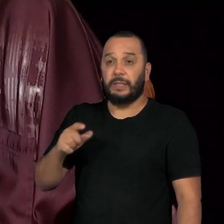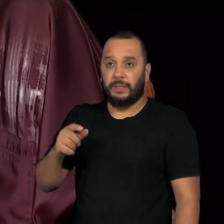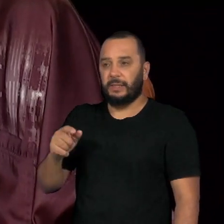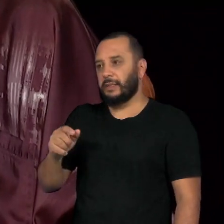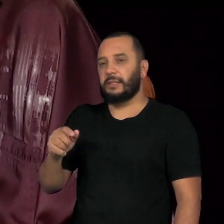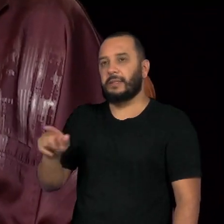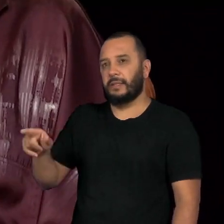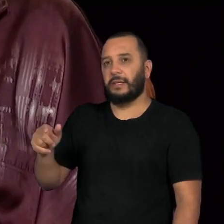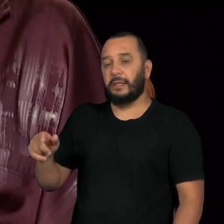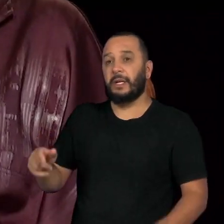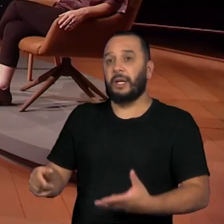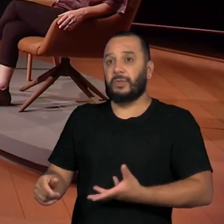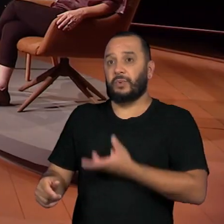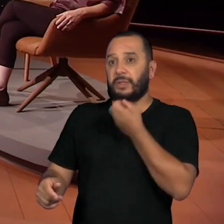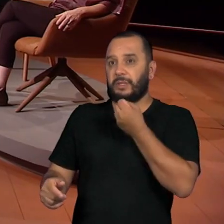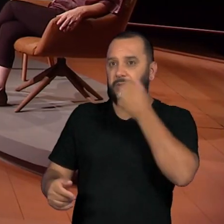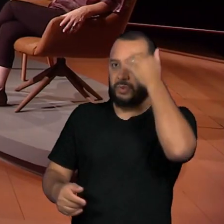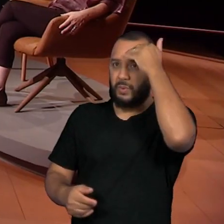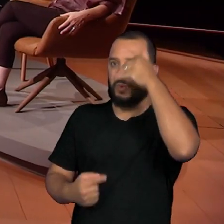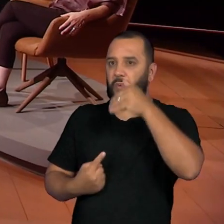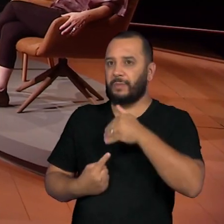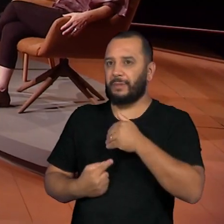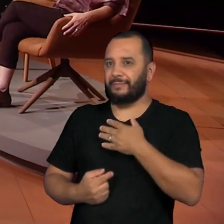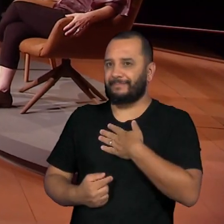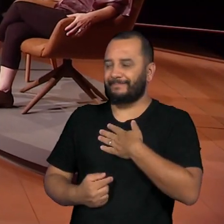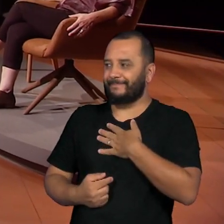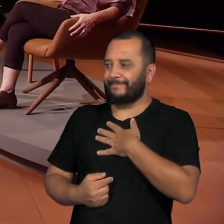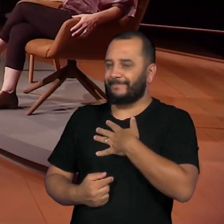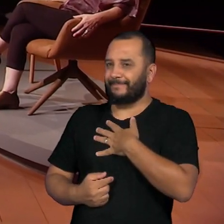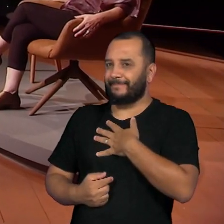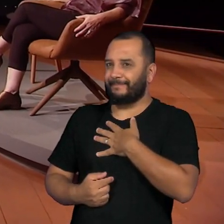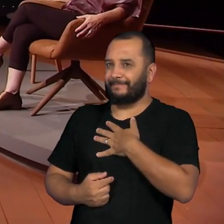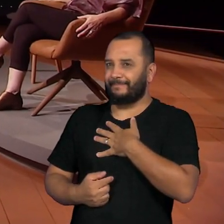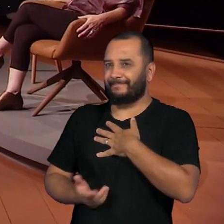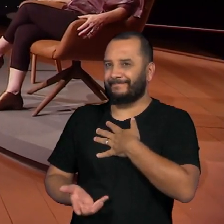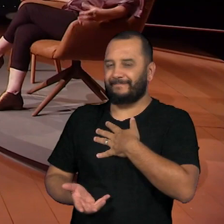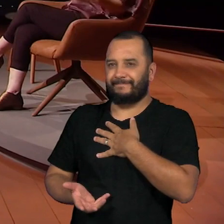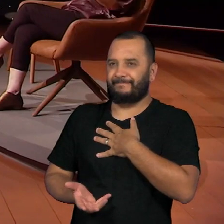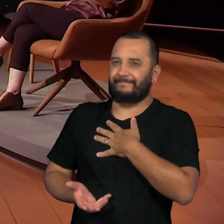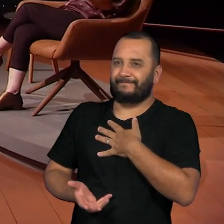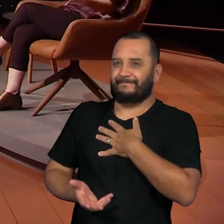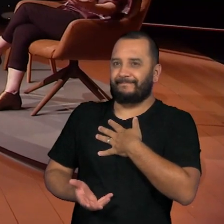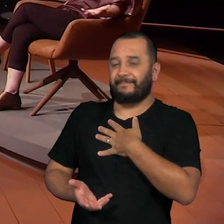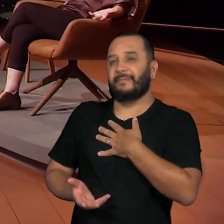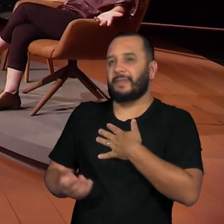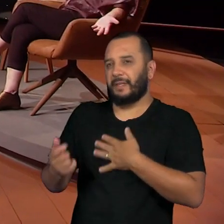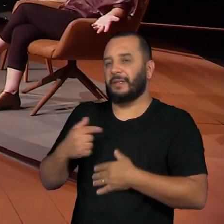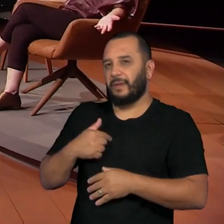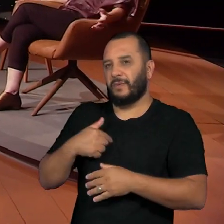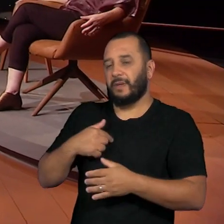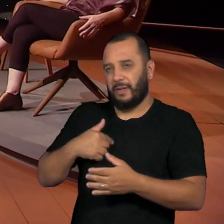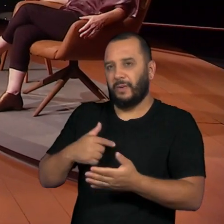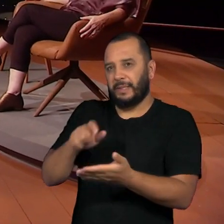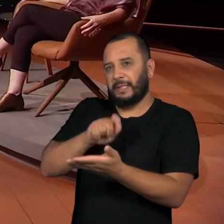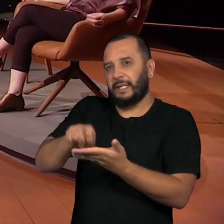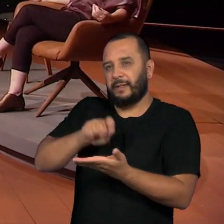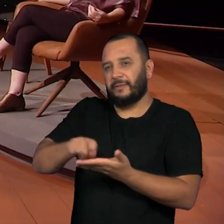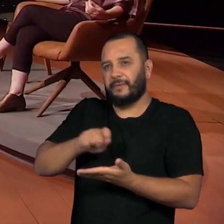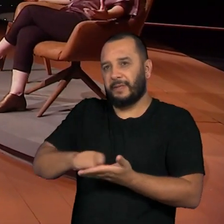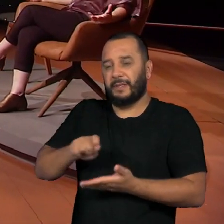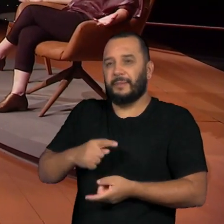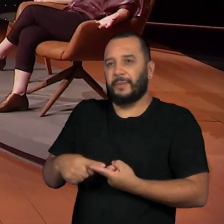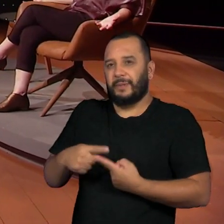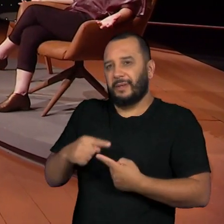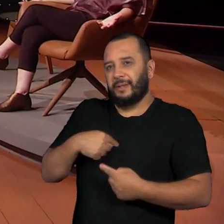Aquele suicídio não teve... foi escrito por mim, foi vivido por mim. Então, tem